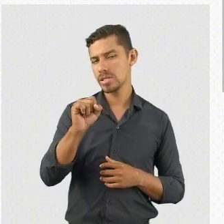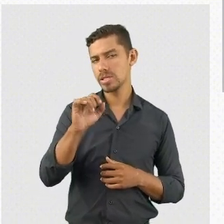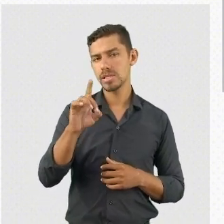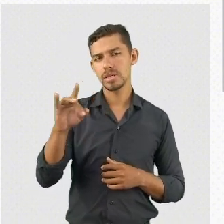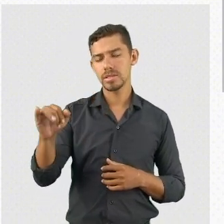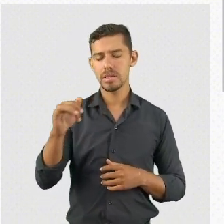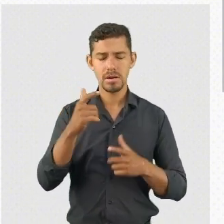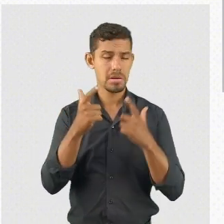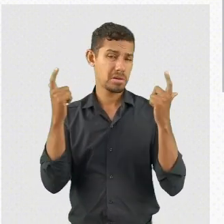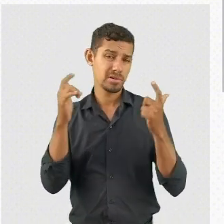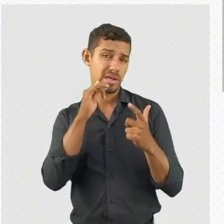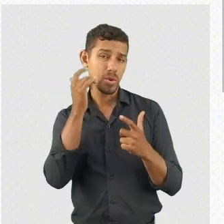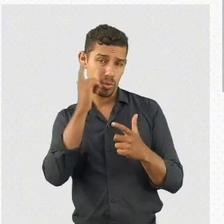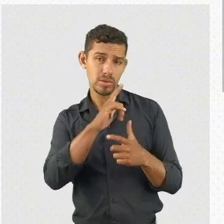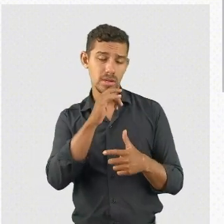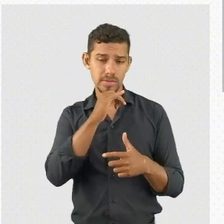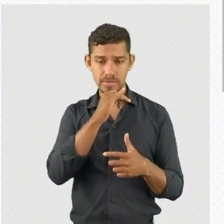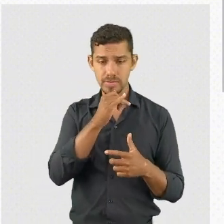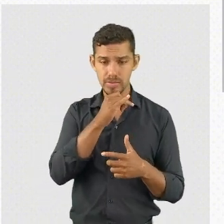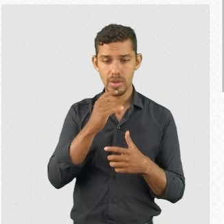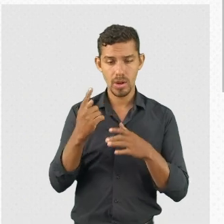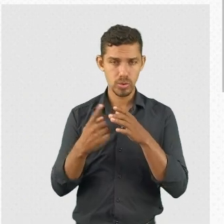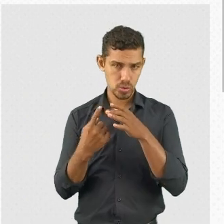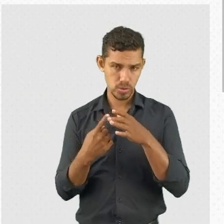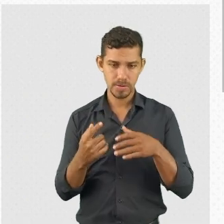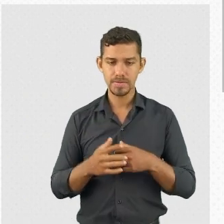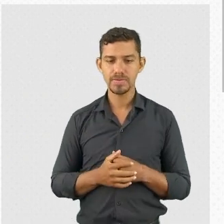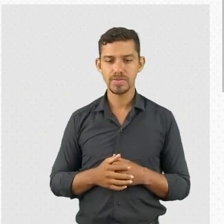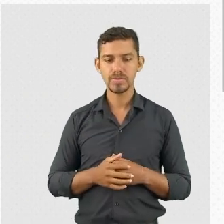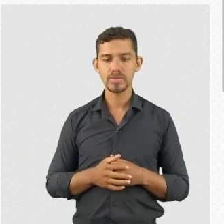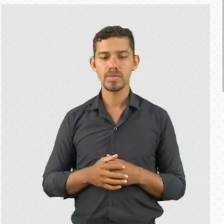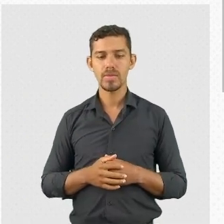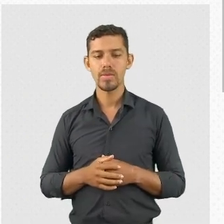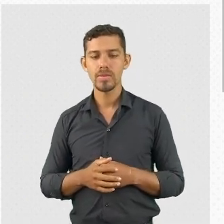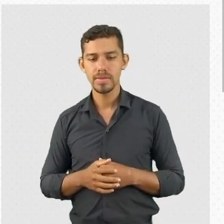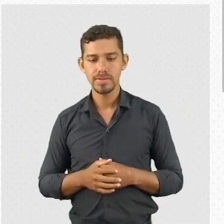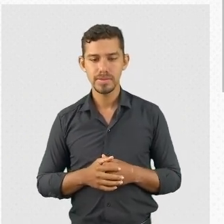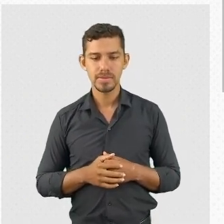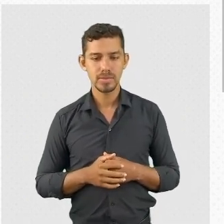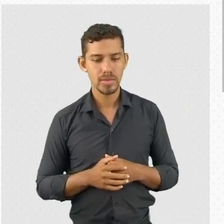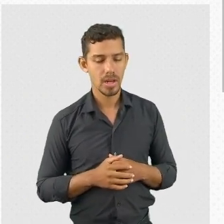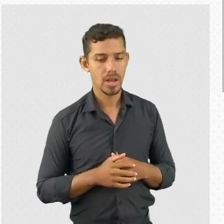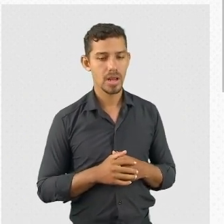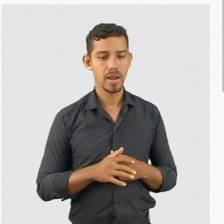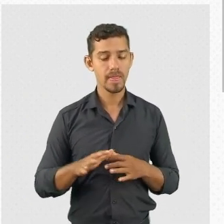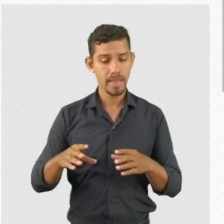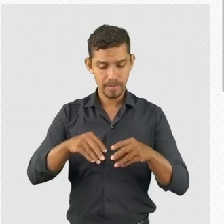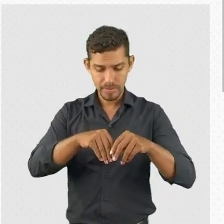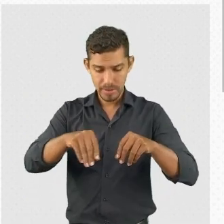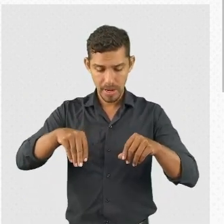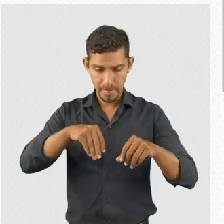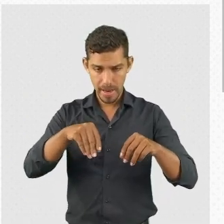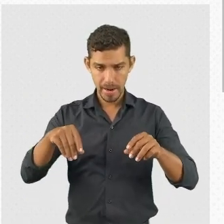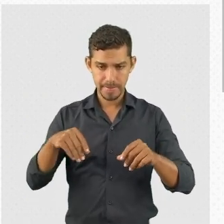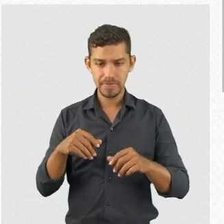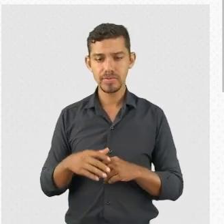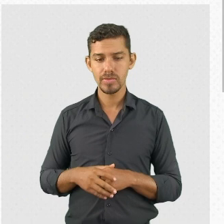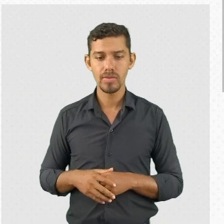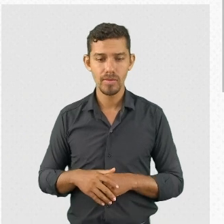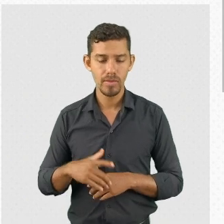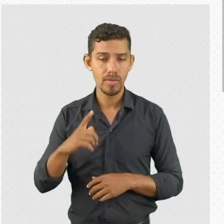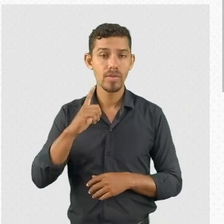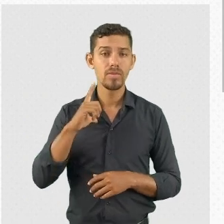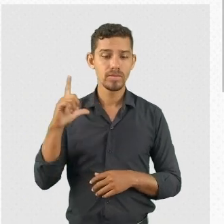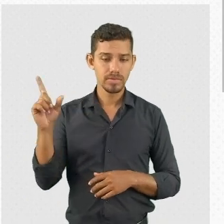você consegue misturar, por exemplo, um suco e tal. Season é o verbo temperar. E aqui a gente